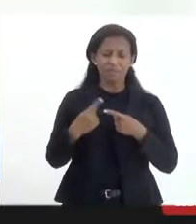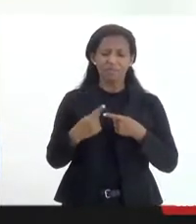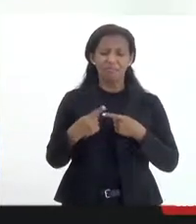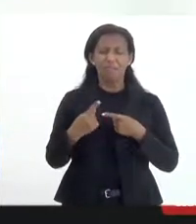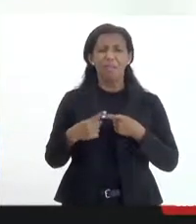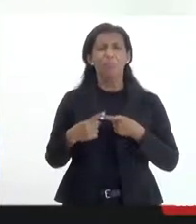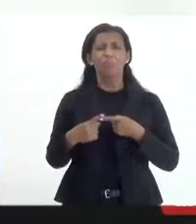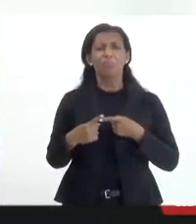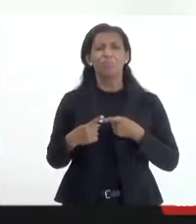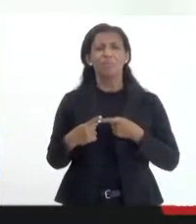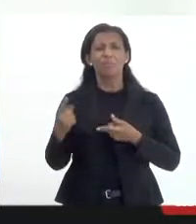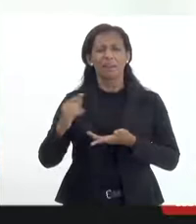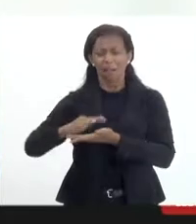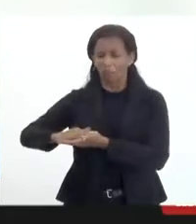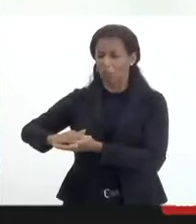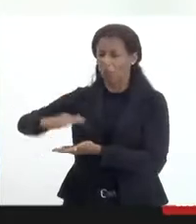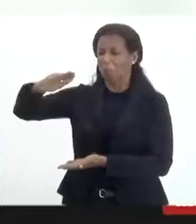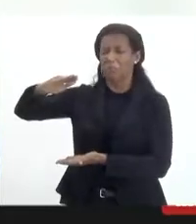demanda judicial